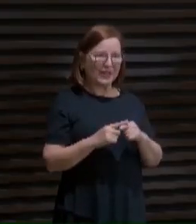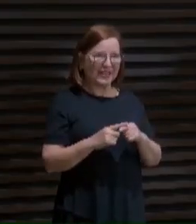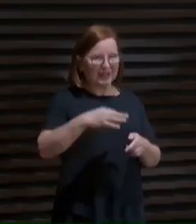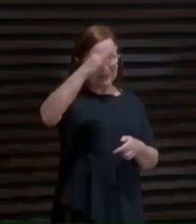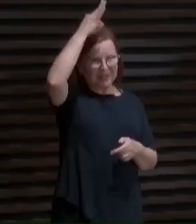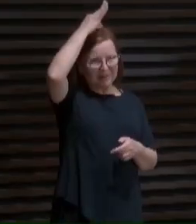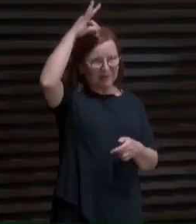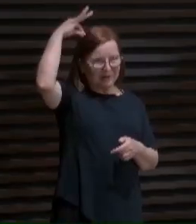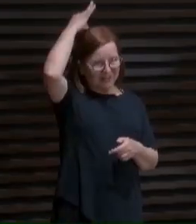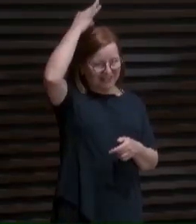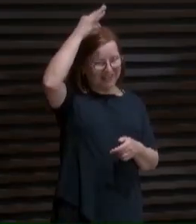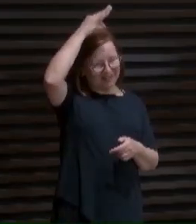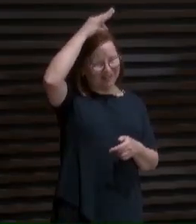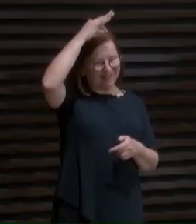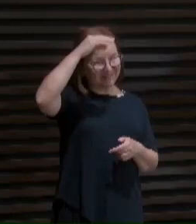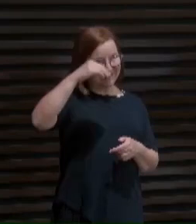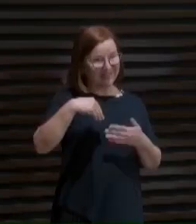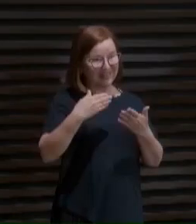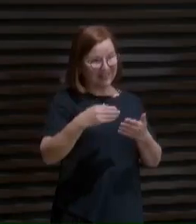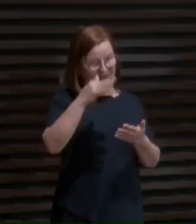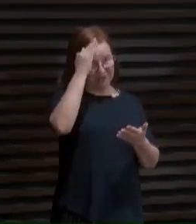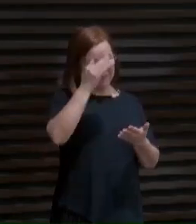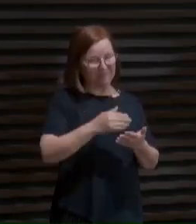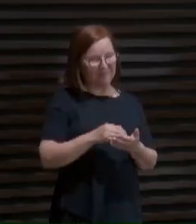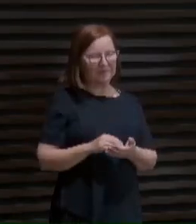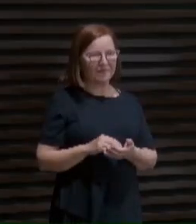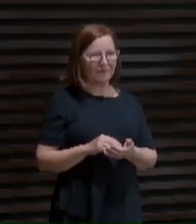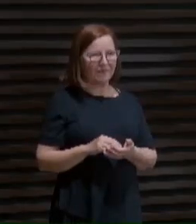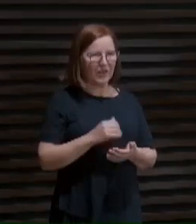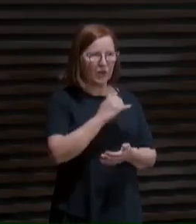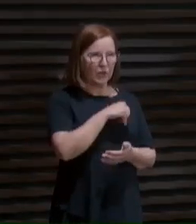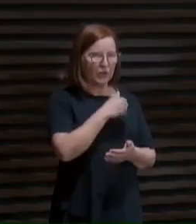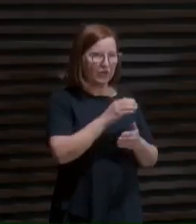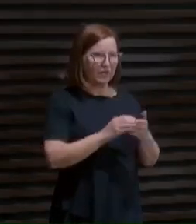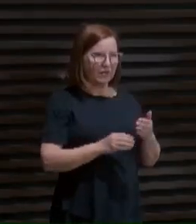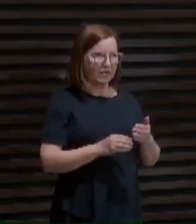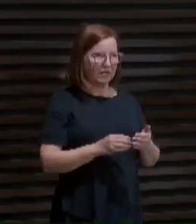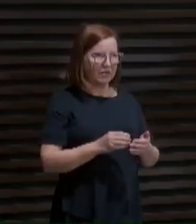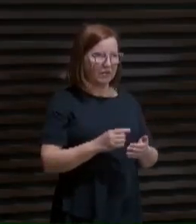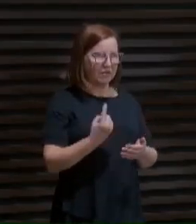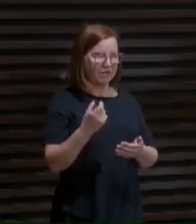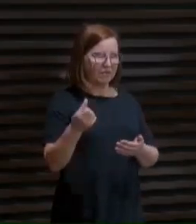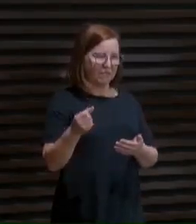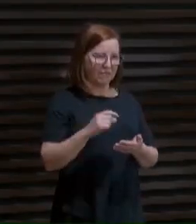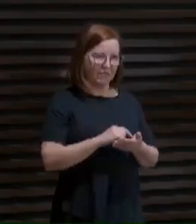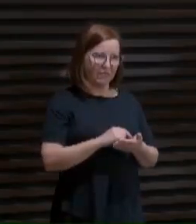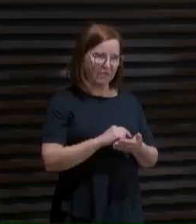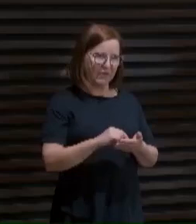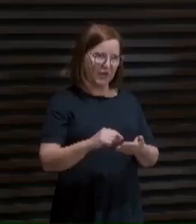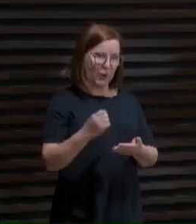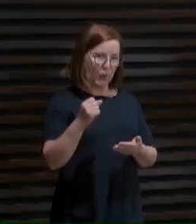convencimento. João capítulo 16, versículos 8 e 9. Quando Jesus